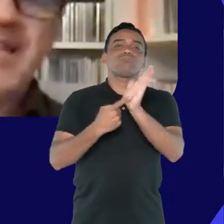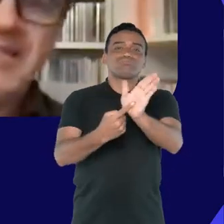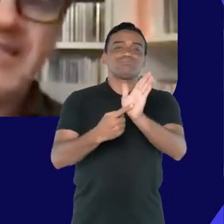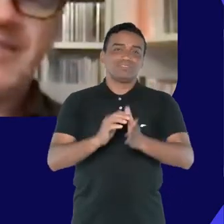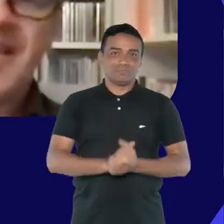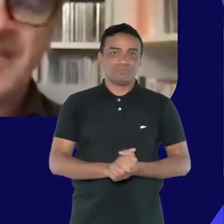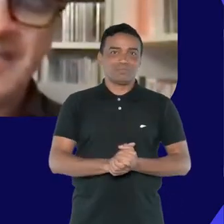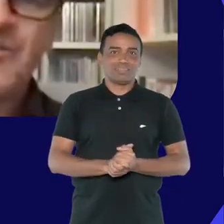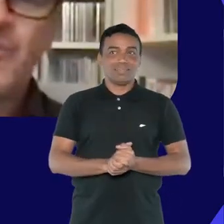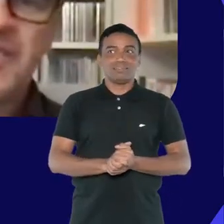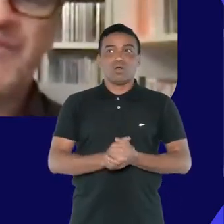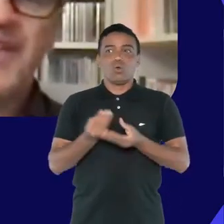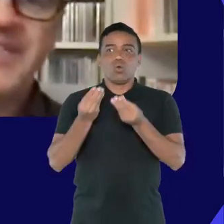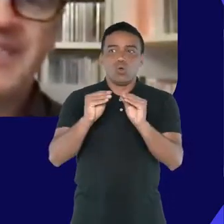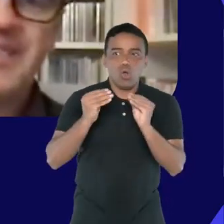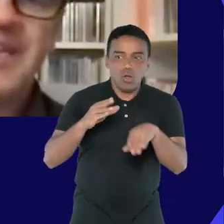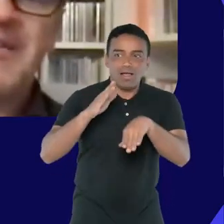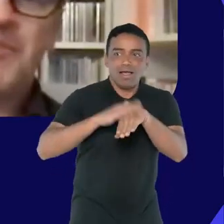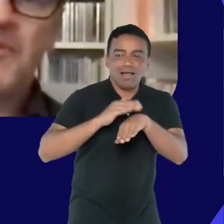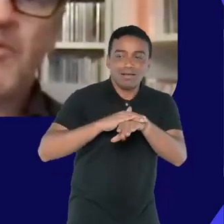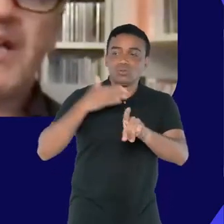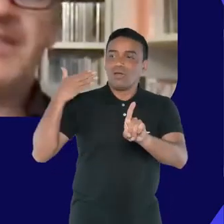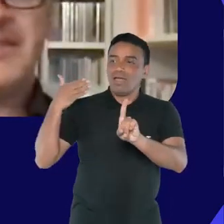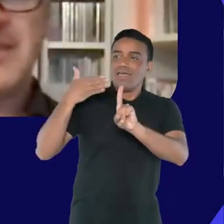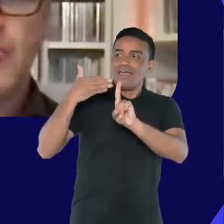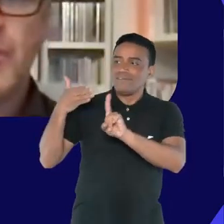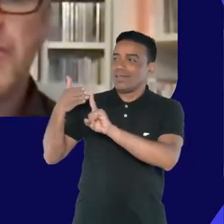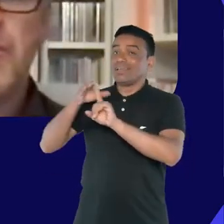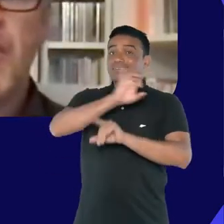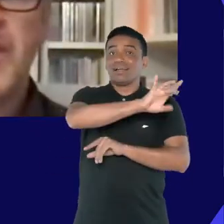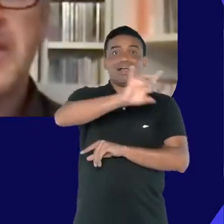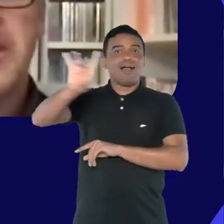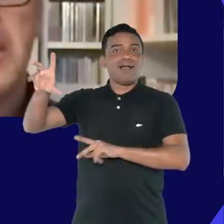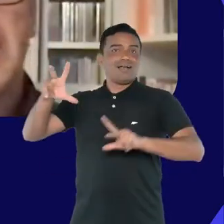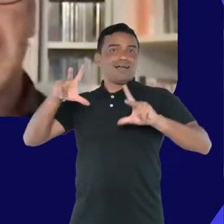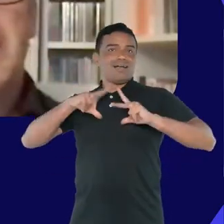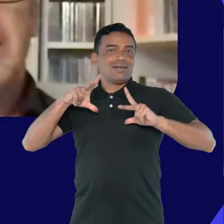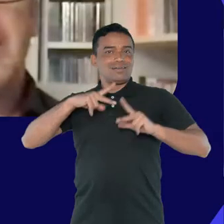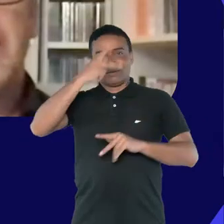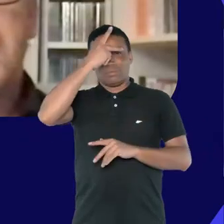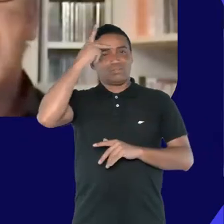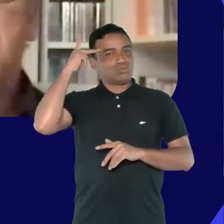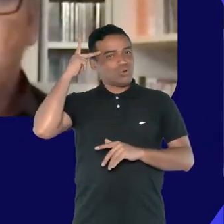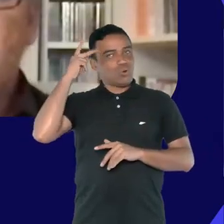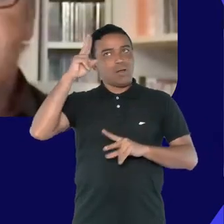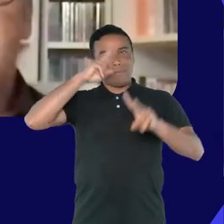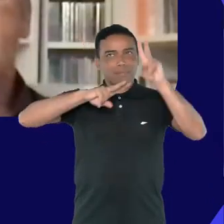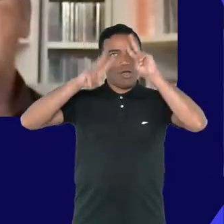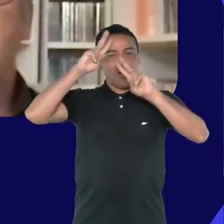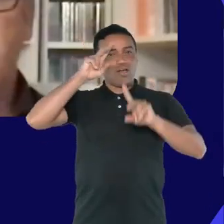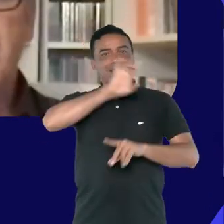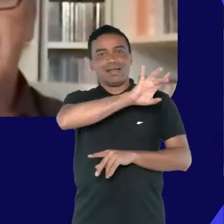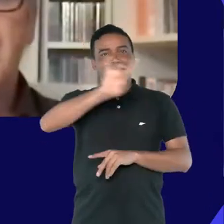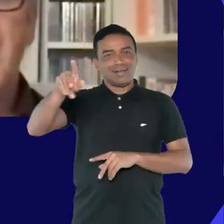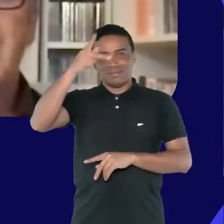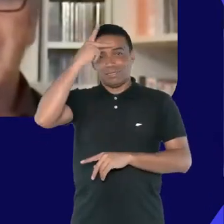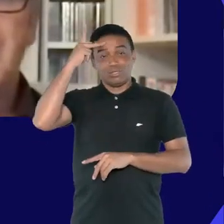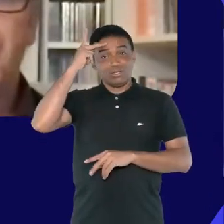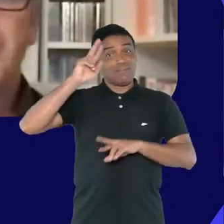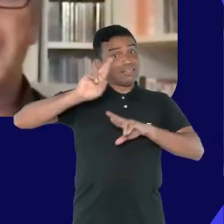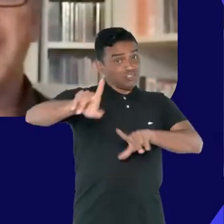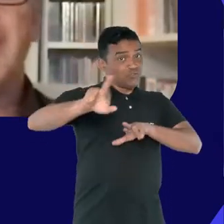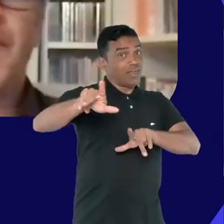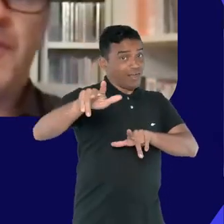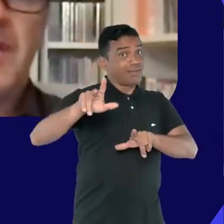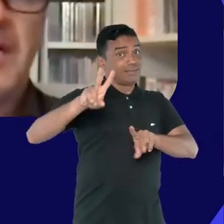trazendo essas suas referências pessoais, essas suas memórias, que mesmo quando são diferentes